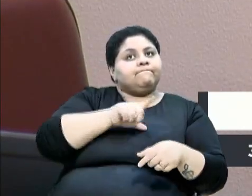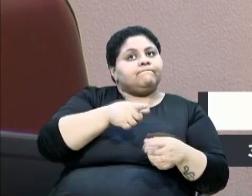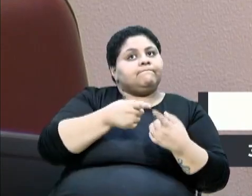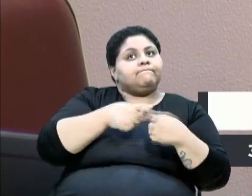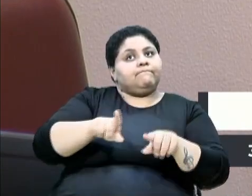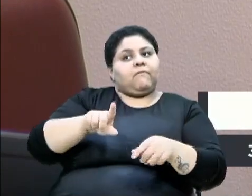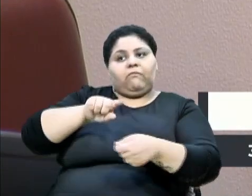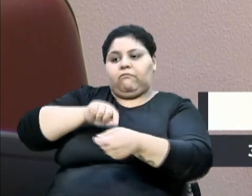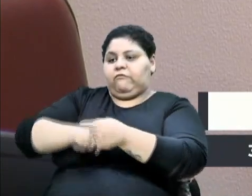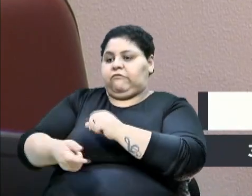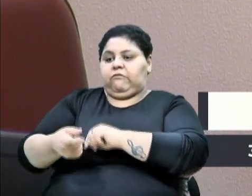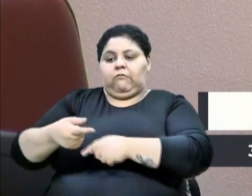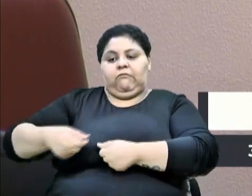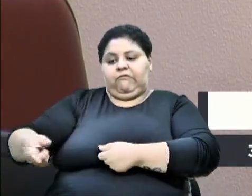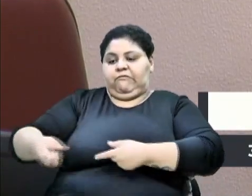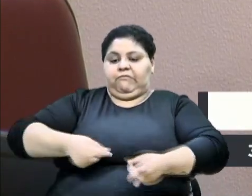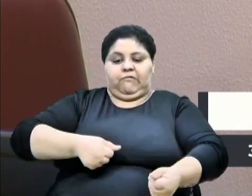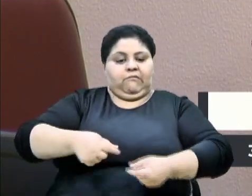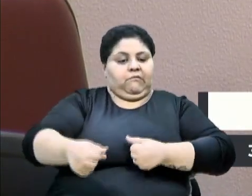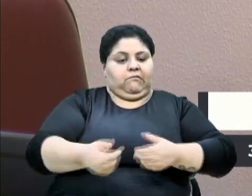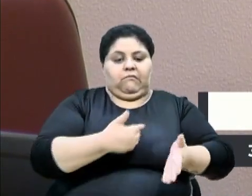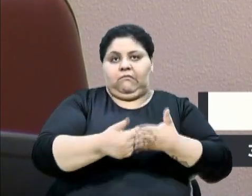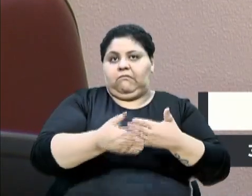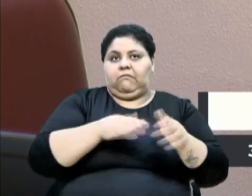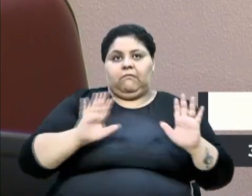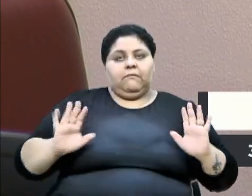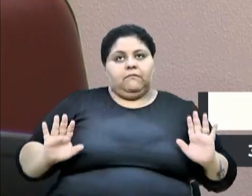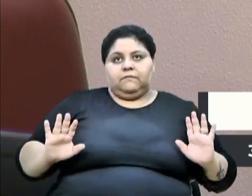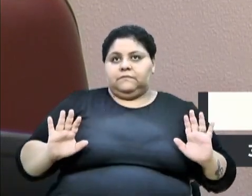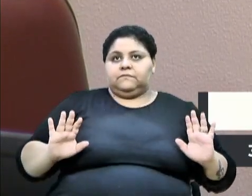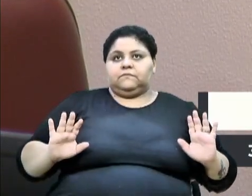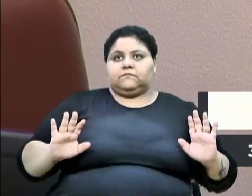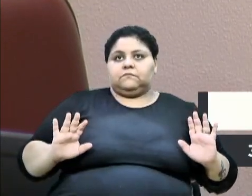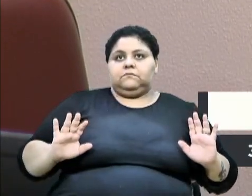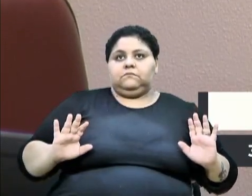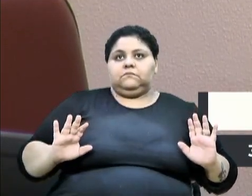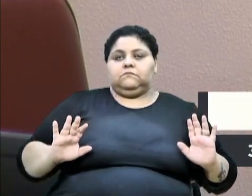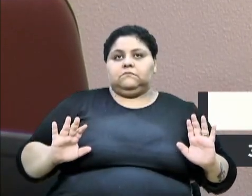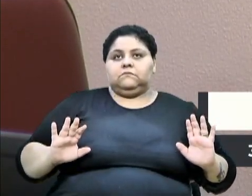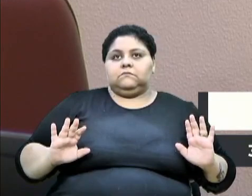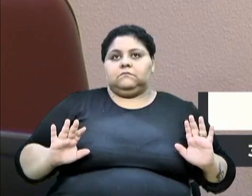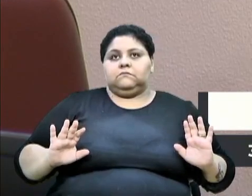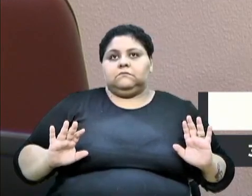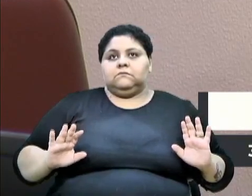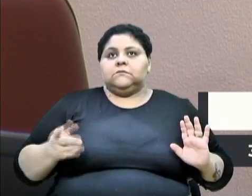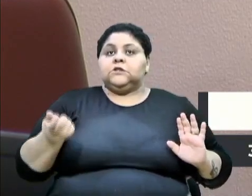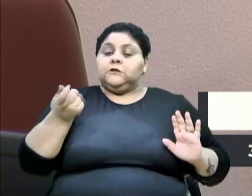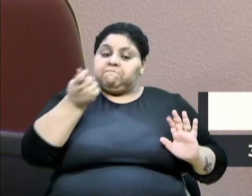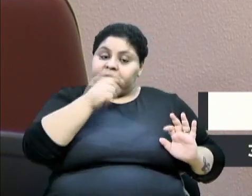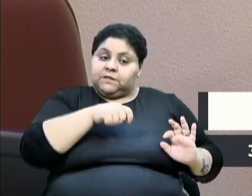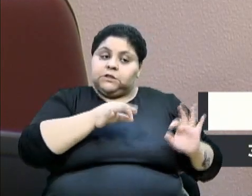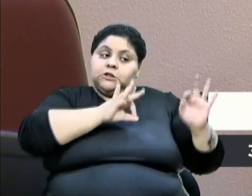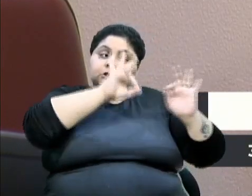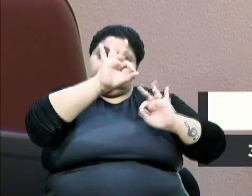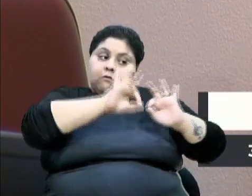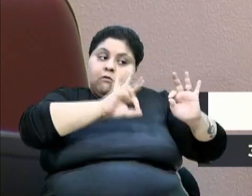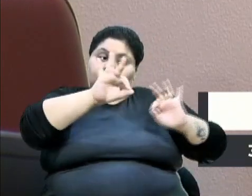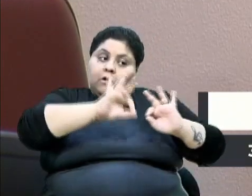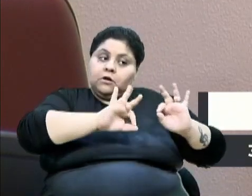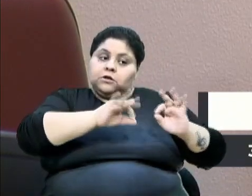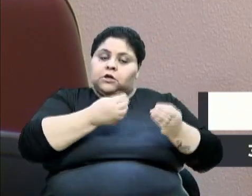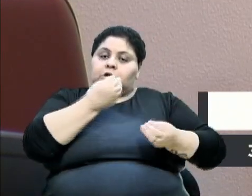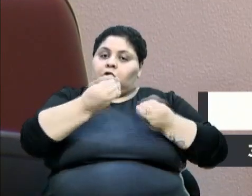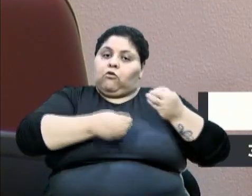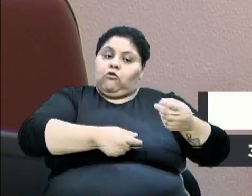adianta ter milhões, ser o primeiro, segundo maior orçamento, se tu não tem uma gestão, né, que